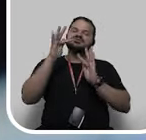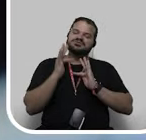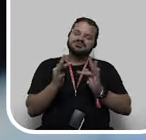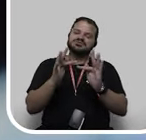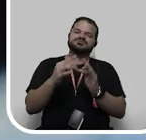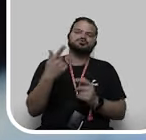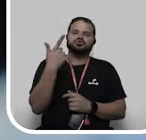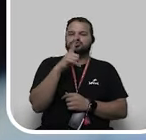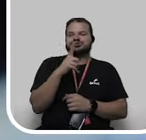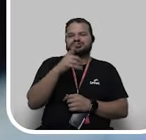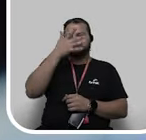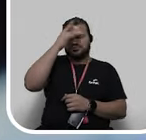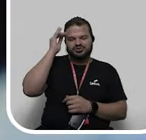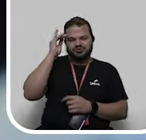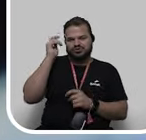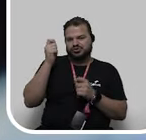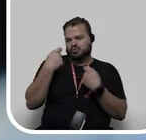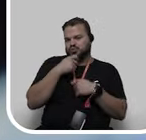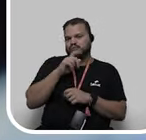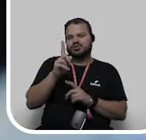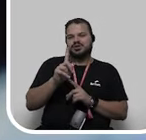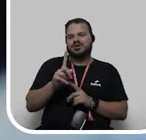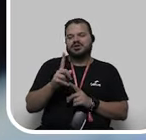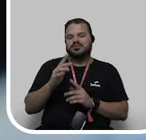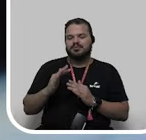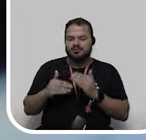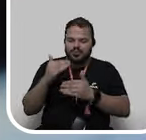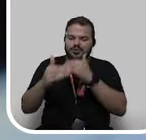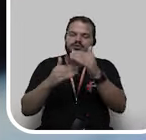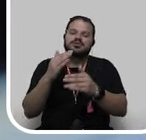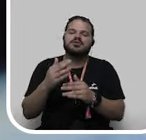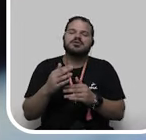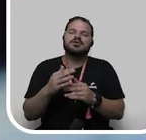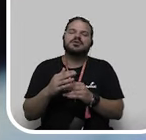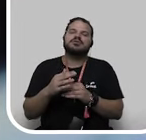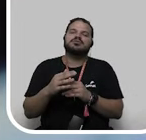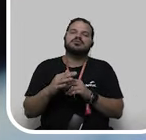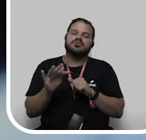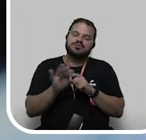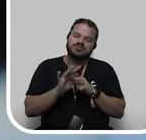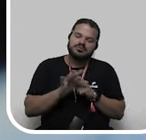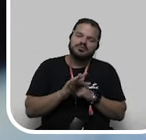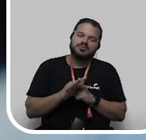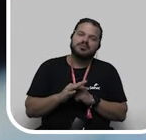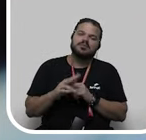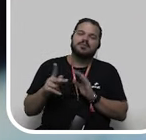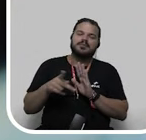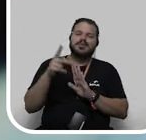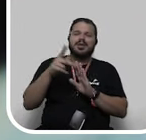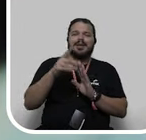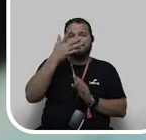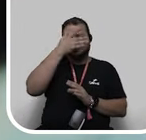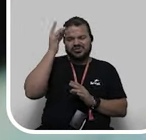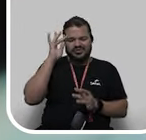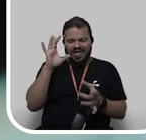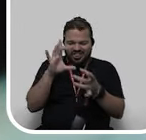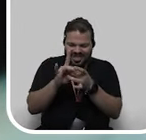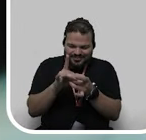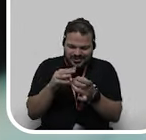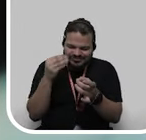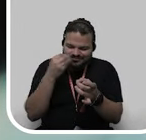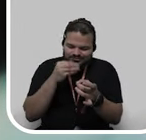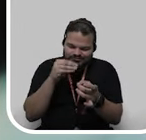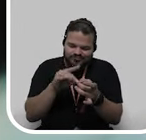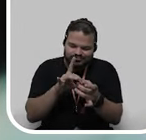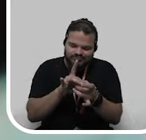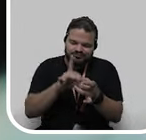não existe processo sem pessoas. E a gente ouve muito, que pessoas são o elo mais fraco da corrente. Não,